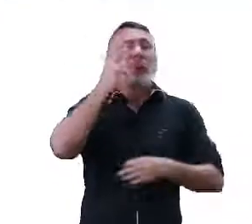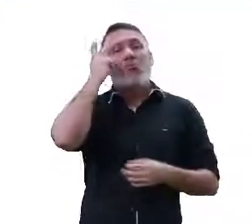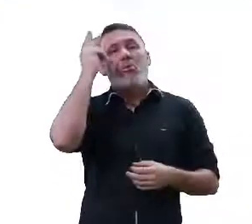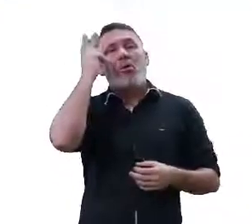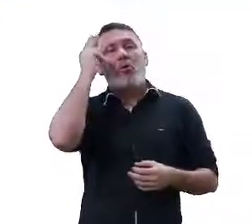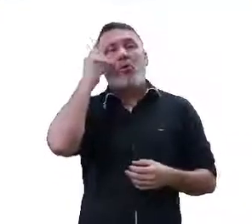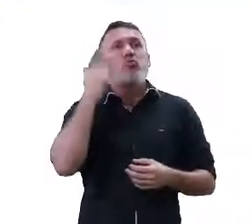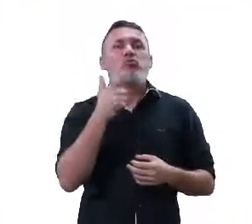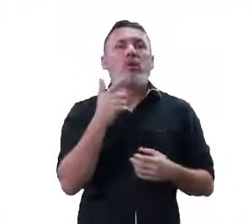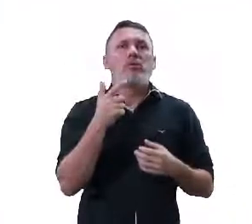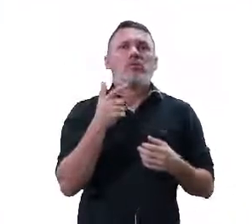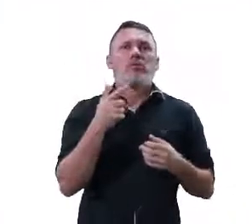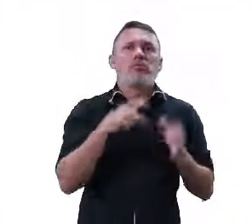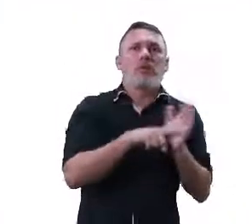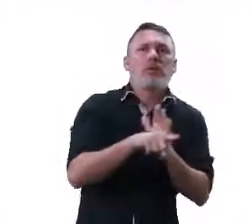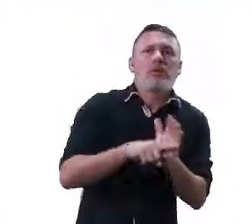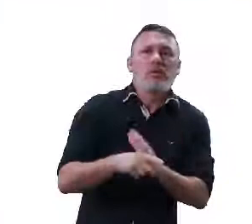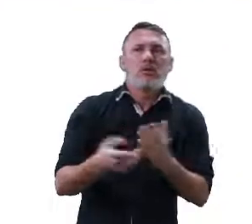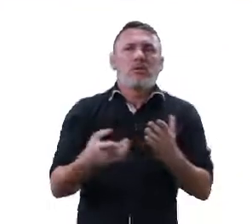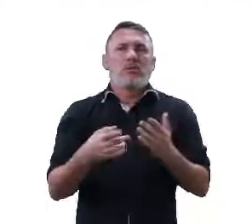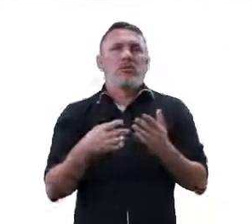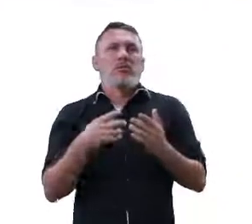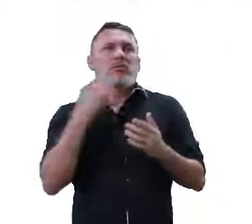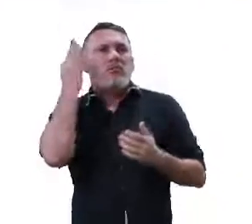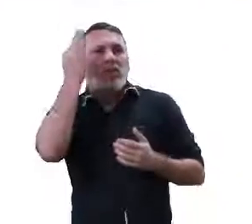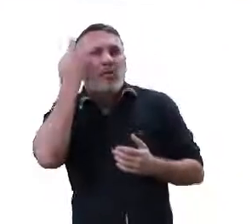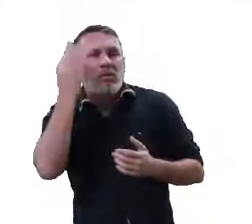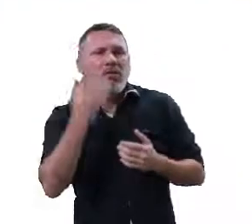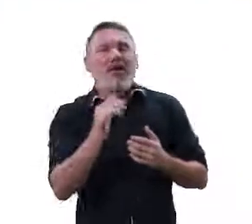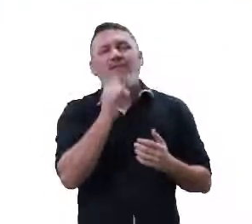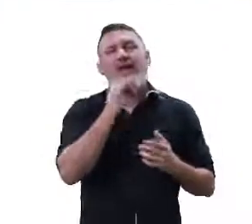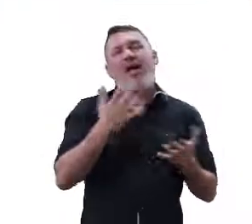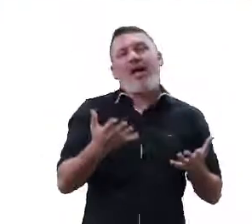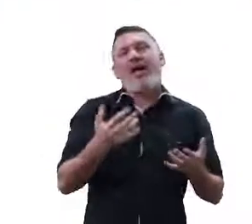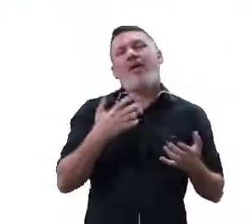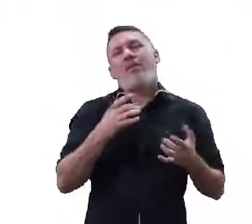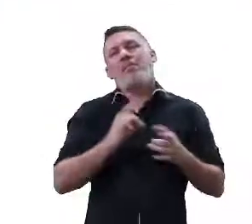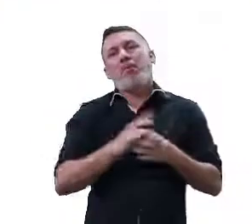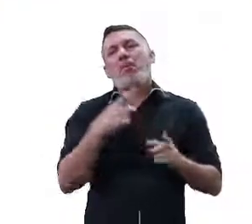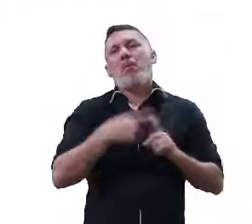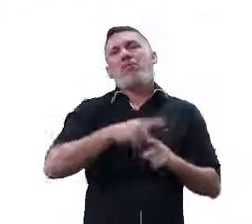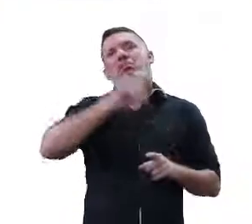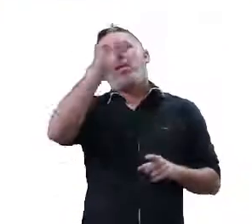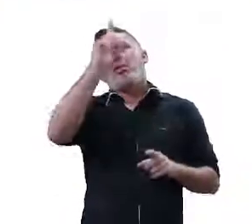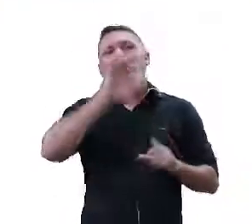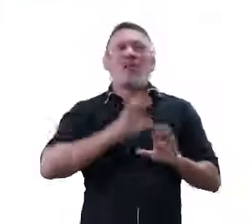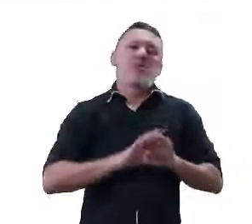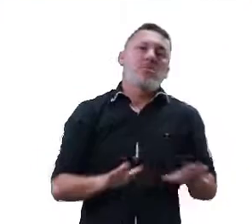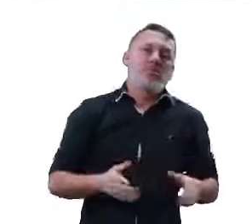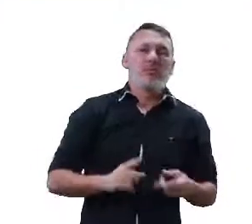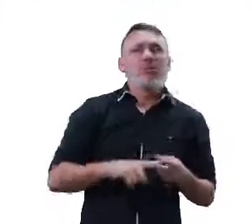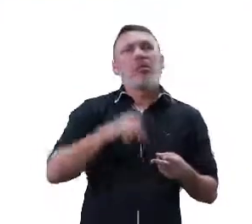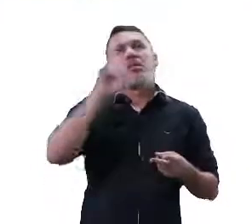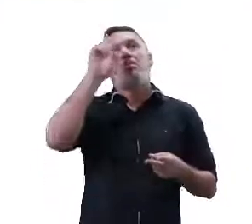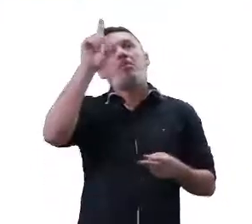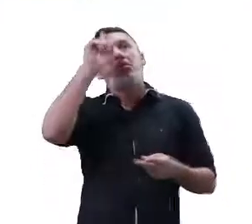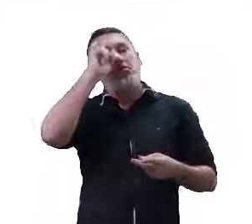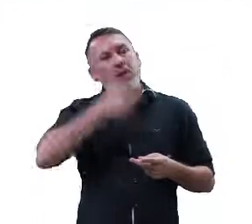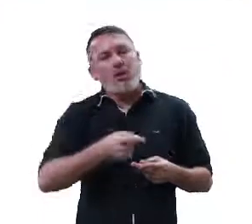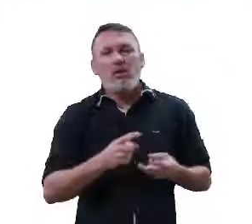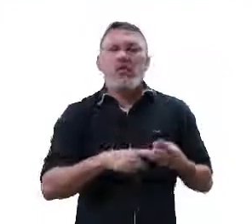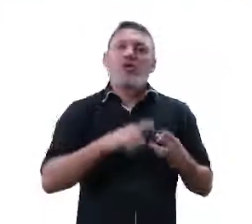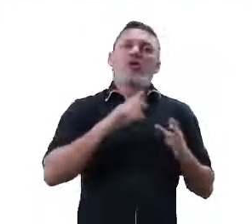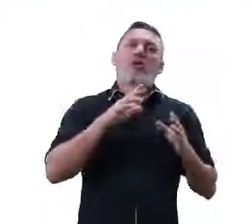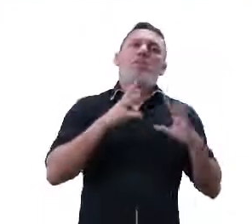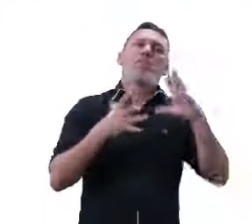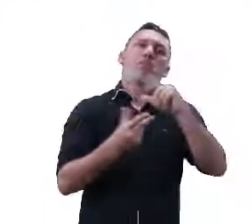senso comum, certo? Então as coisas são assim, porque Deus quis assim, porque a natureza determinou que fosse assim,